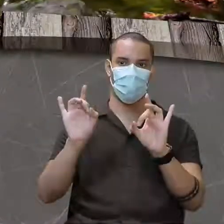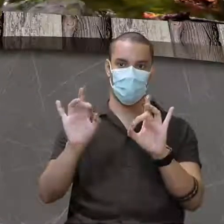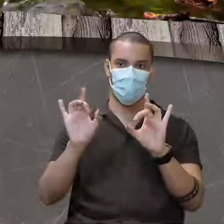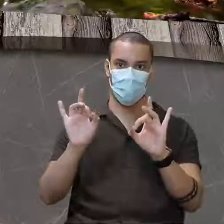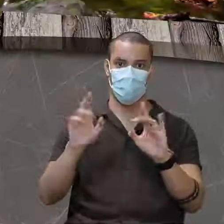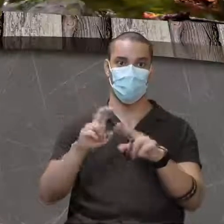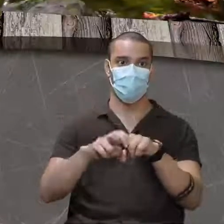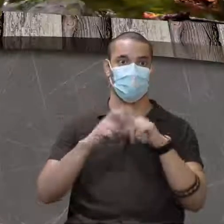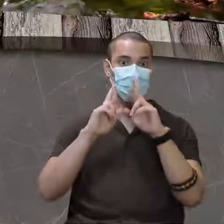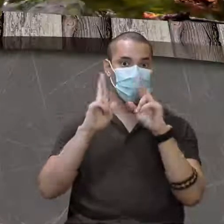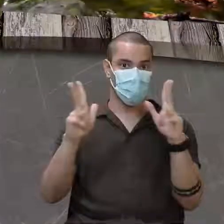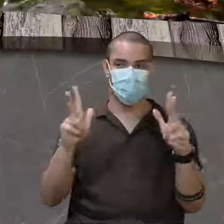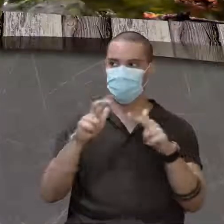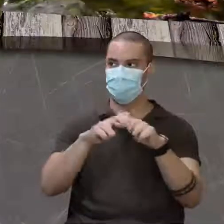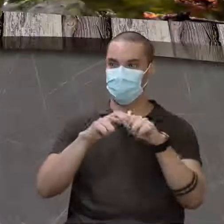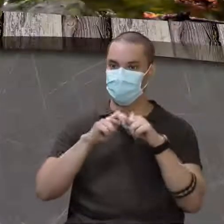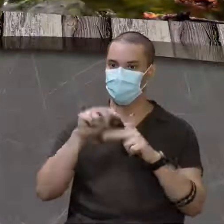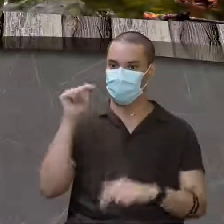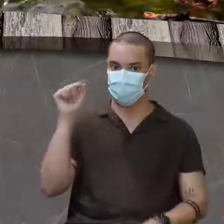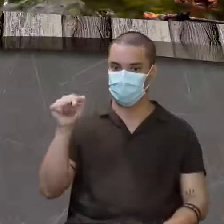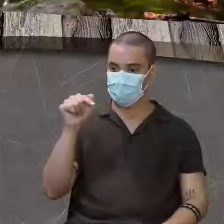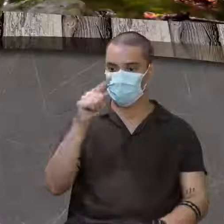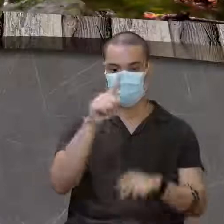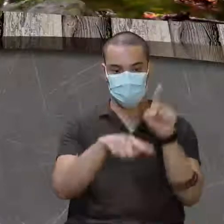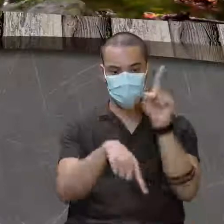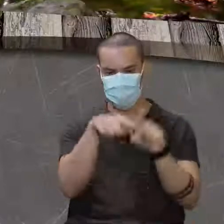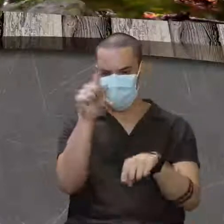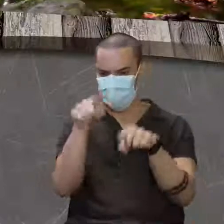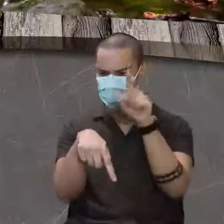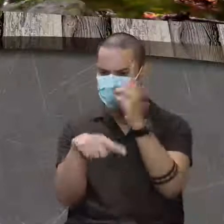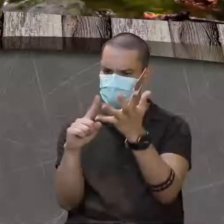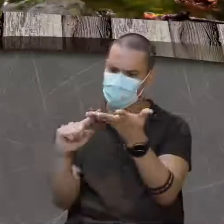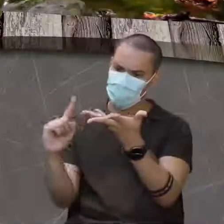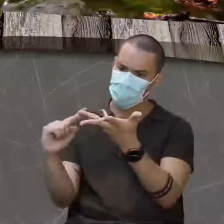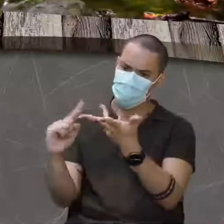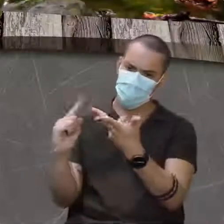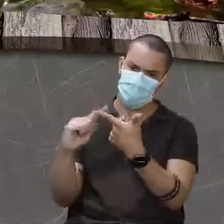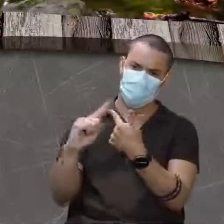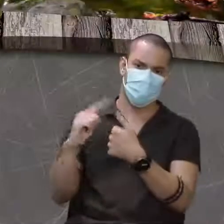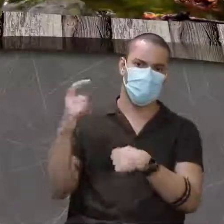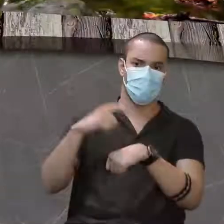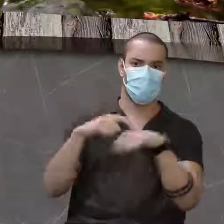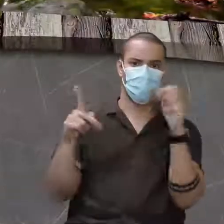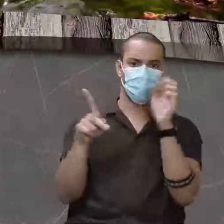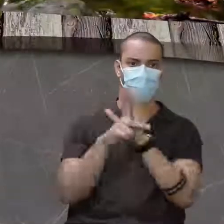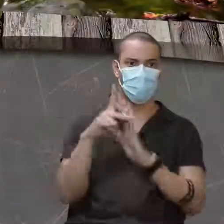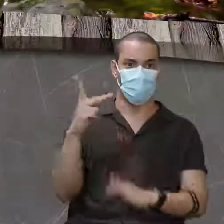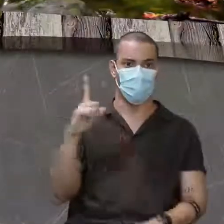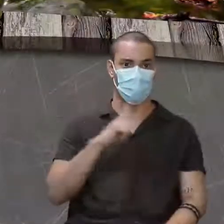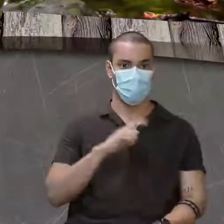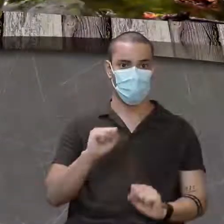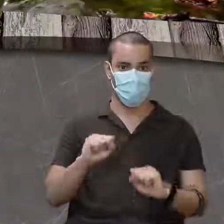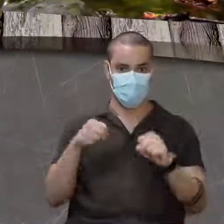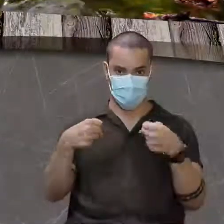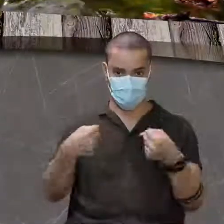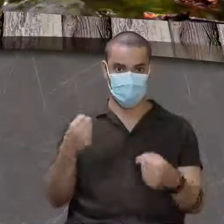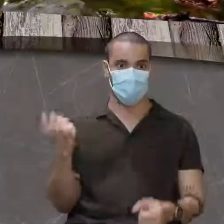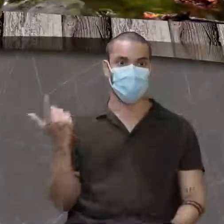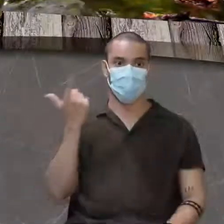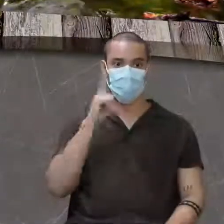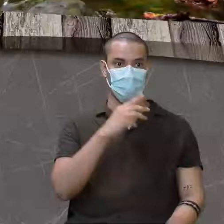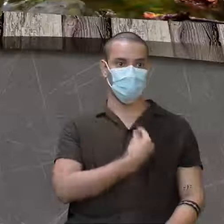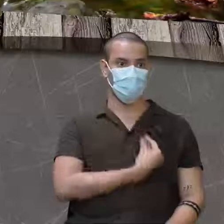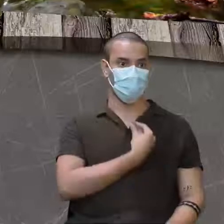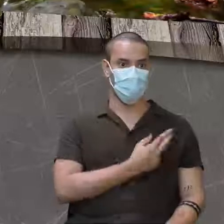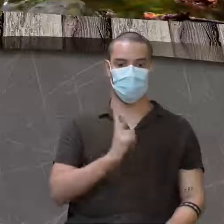E por isso, exatamente por isso, por essa variedade de atividades, de tempo que elas vão estar em atividade, é que elas conseguem viver